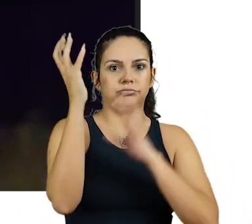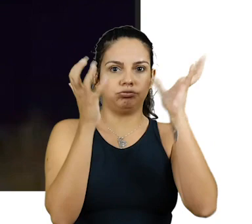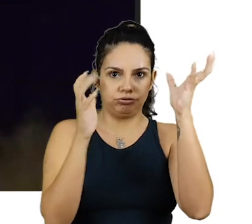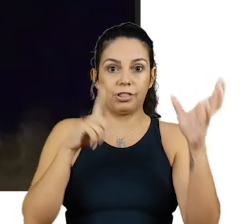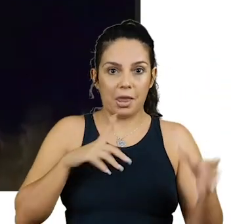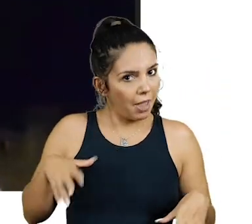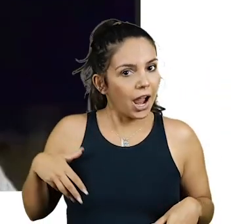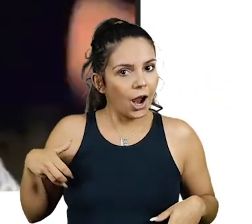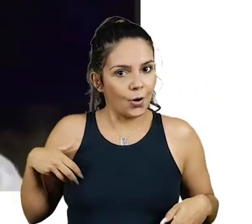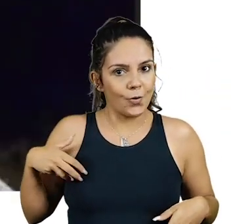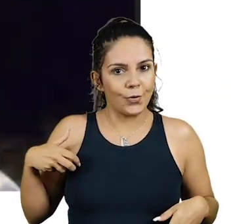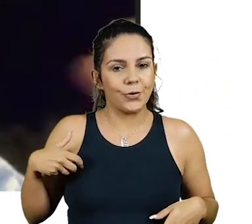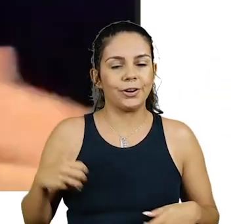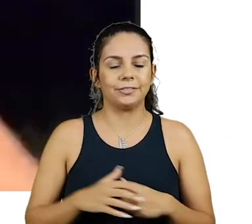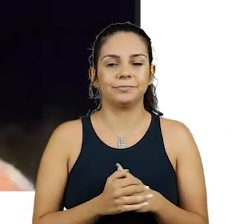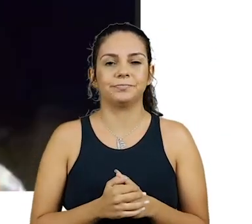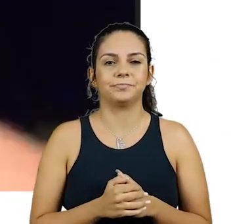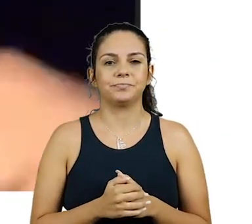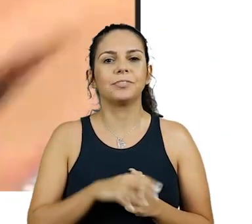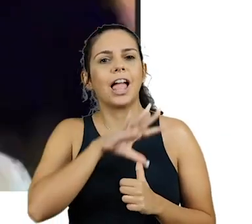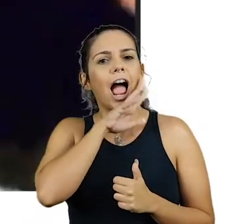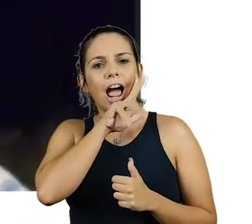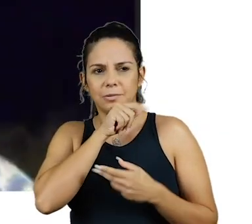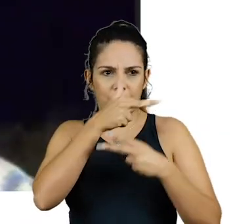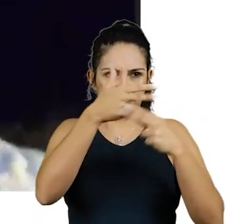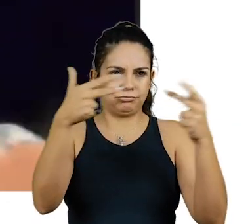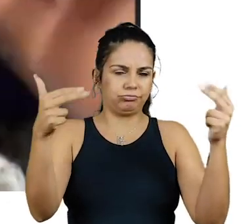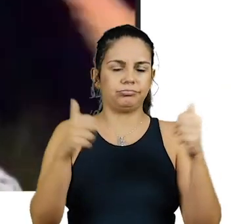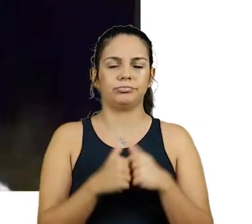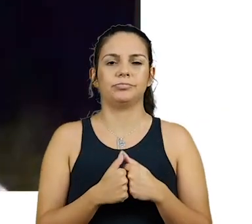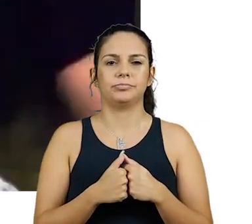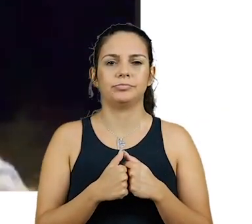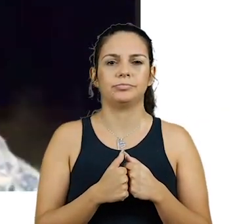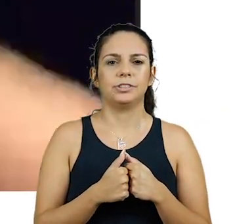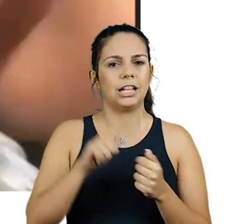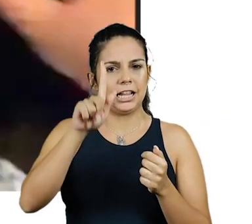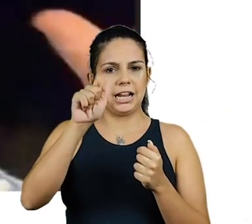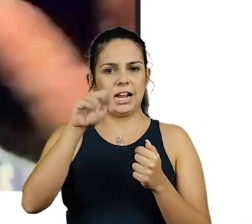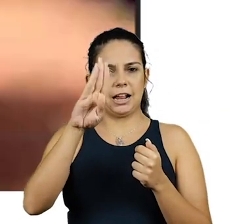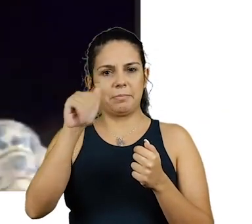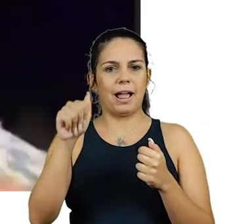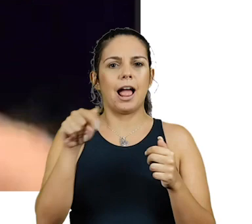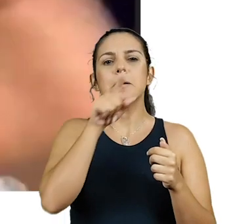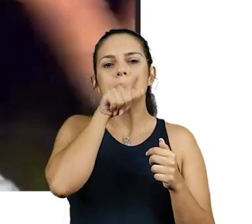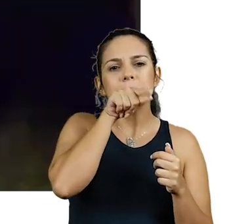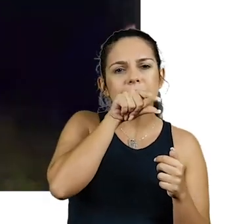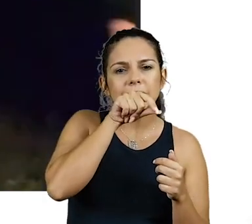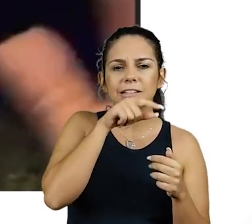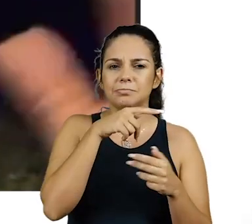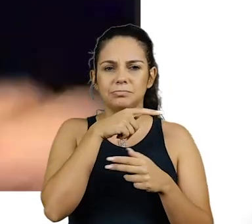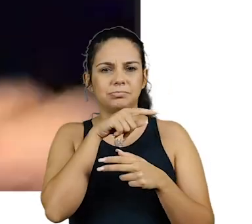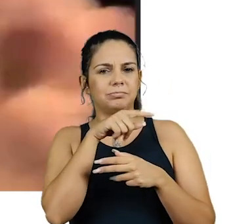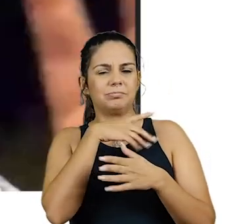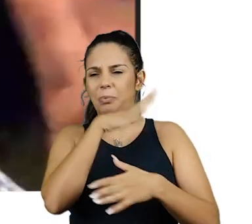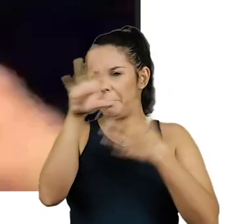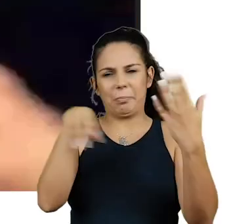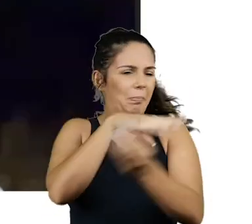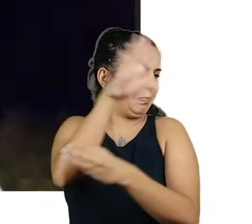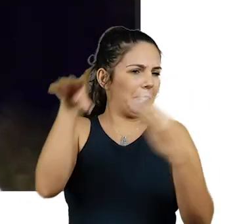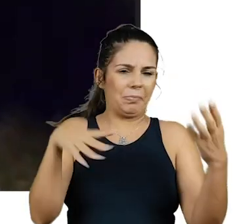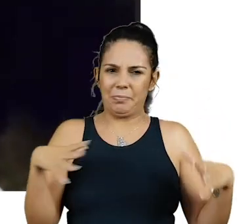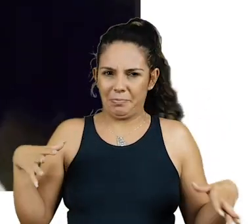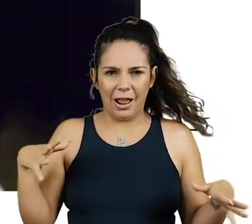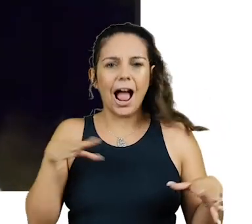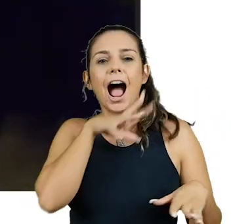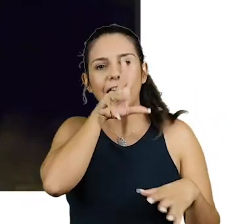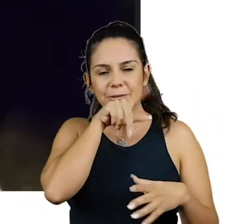então, obviamente, a bicharada está toda lá. É gambá, chega passarinho, era uma passarada, uma algazarra